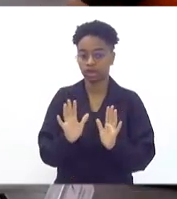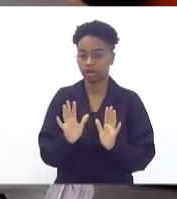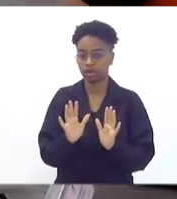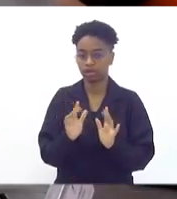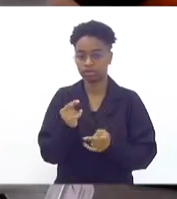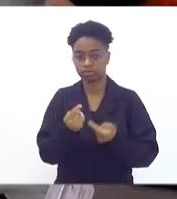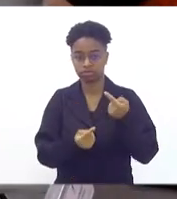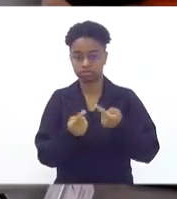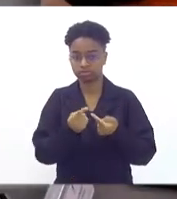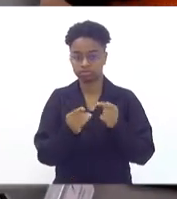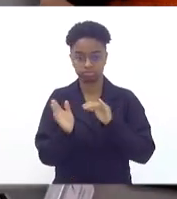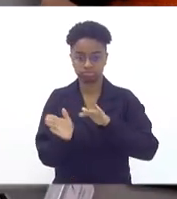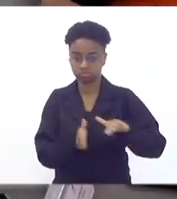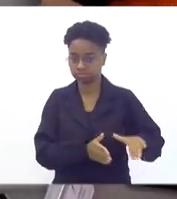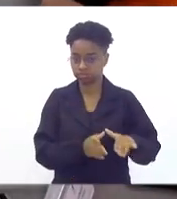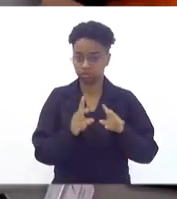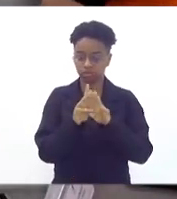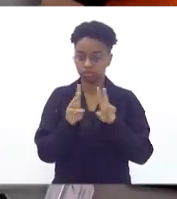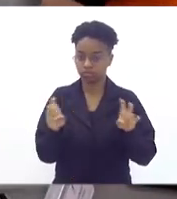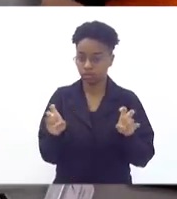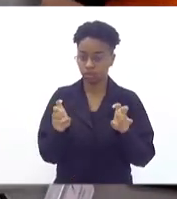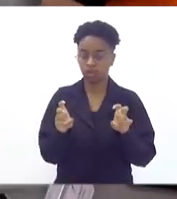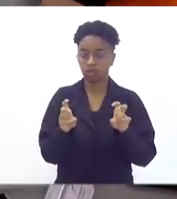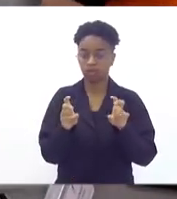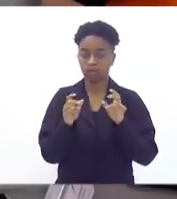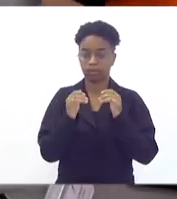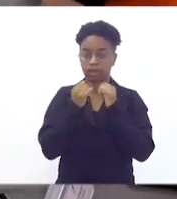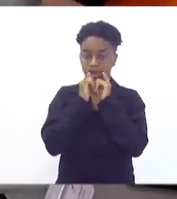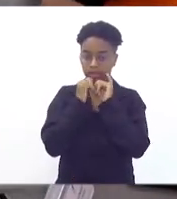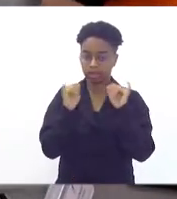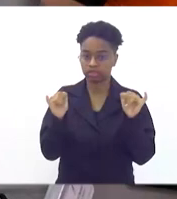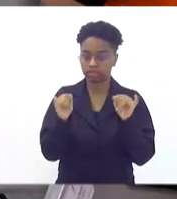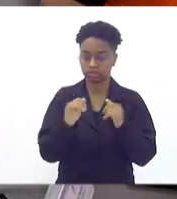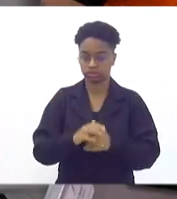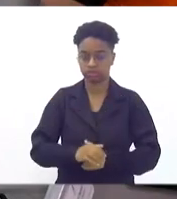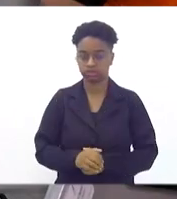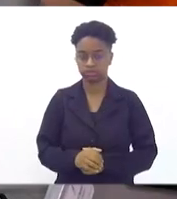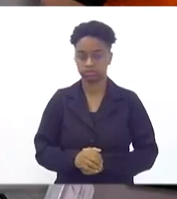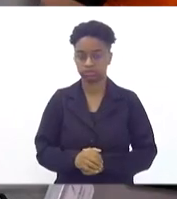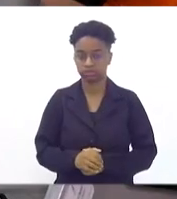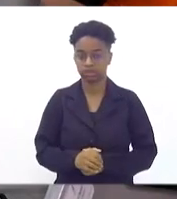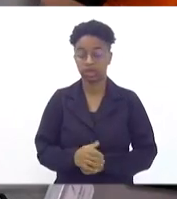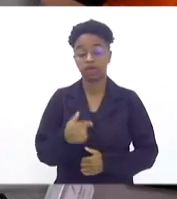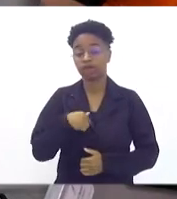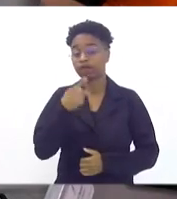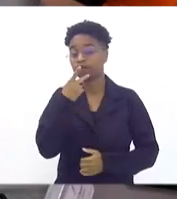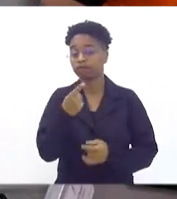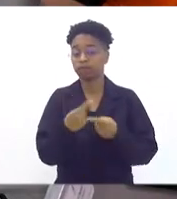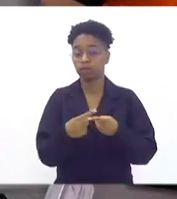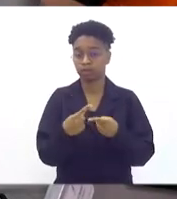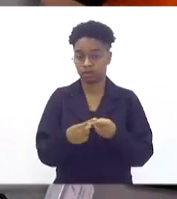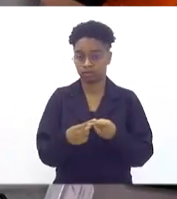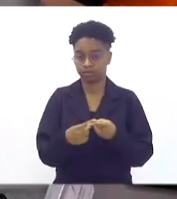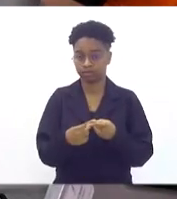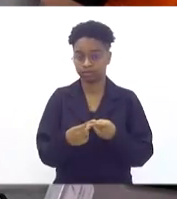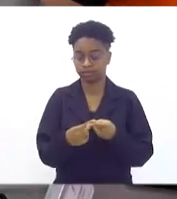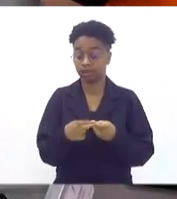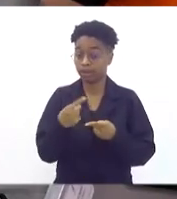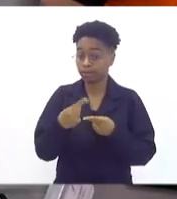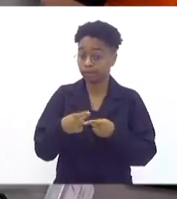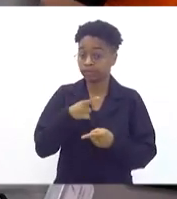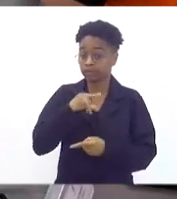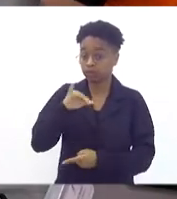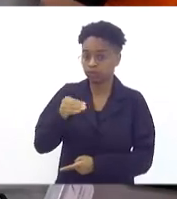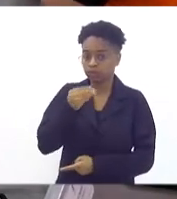fazer esse debate com relação à questão da energia elétrica ou seja porque eu falo isso porque nós também teremos uma oportunidade